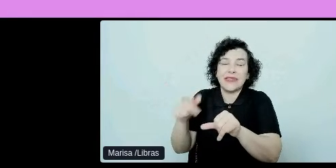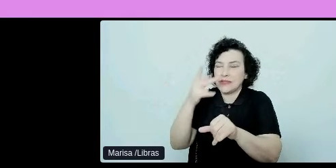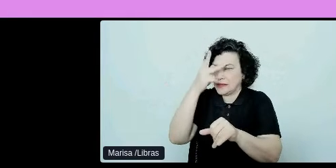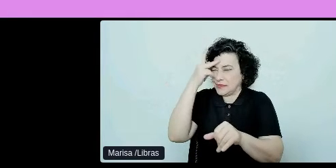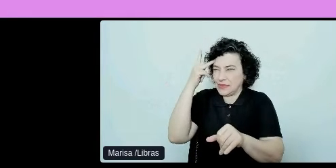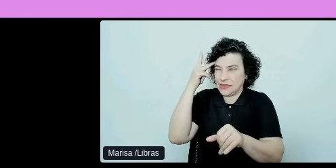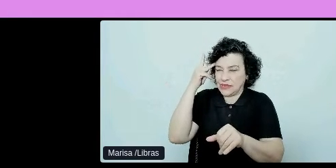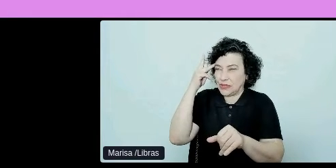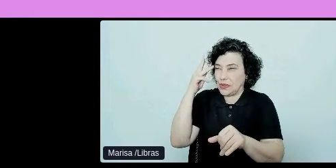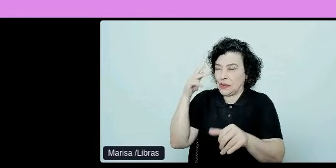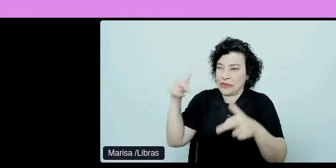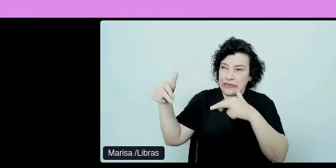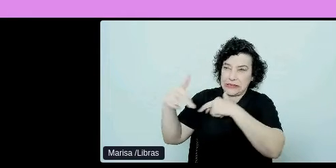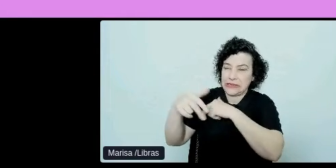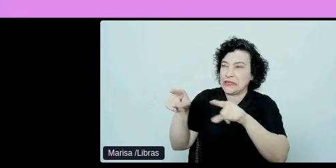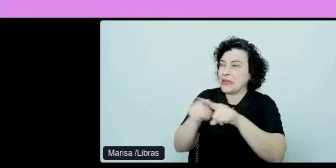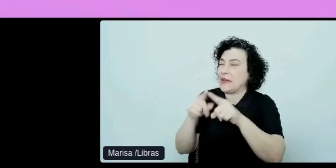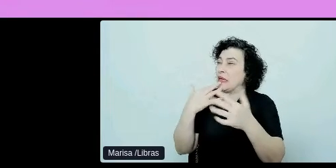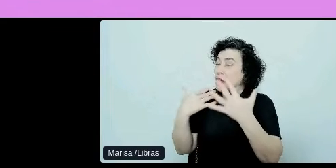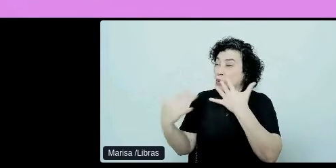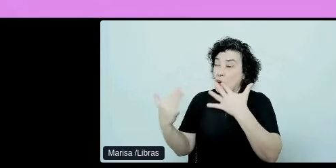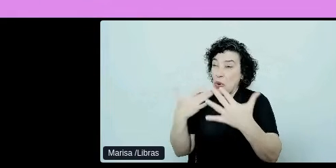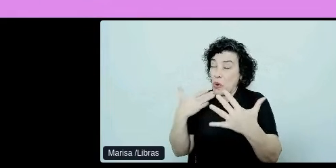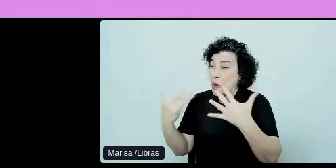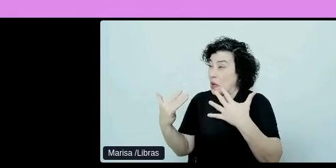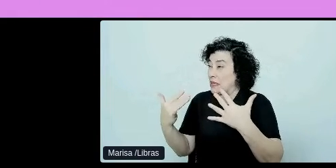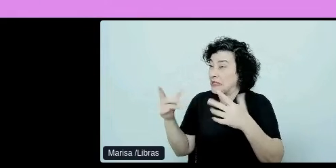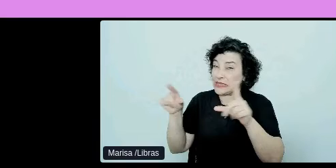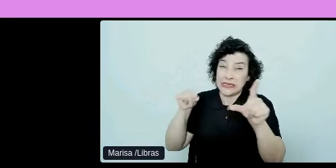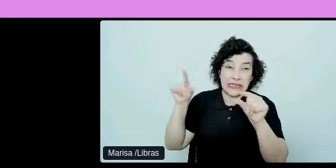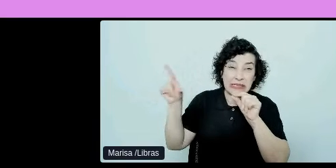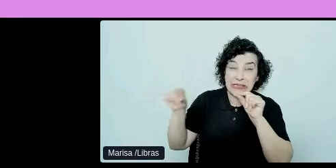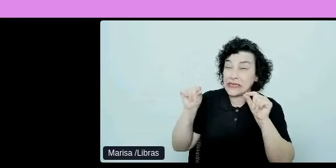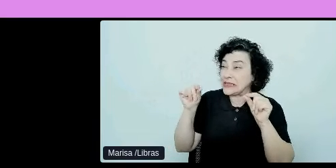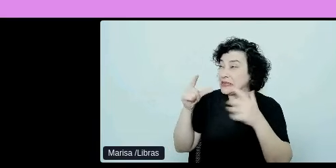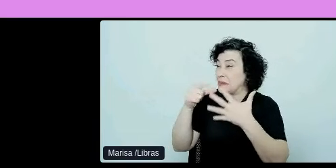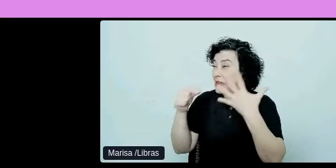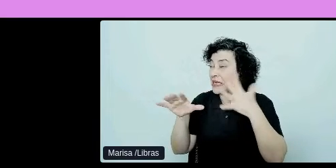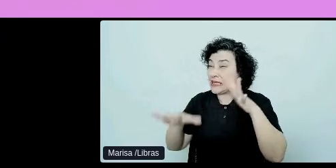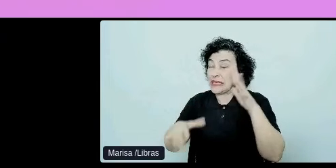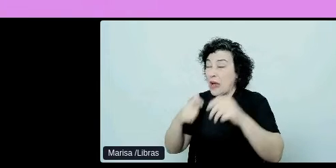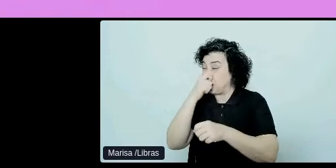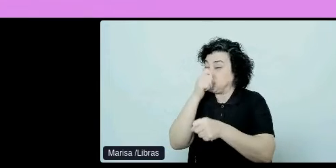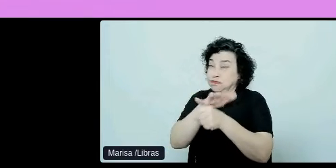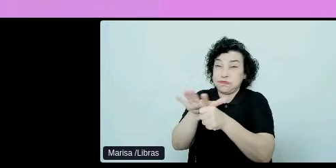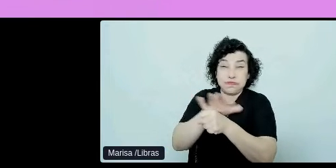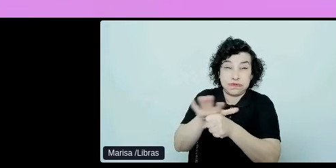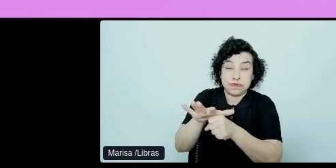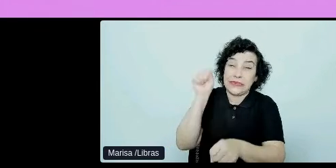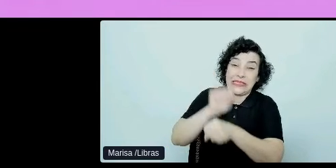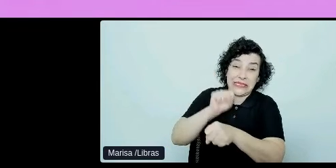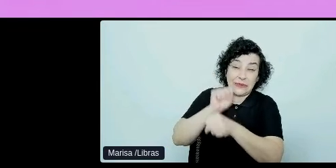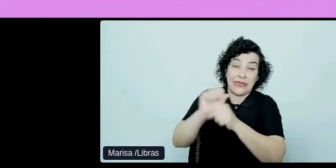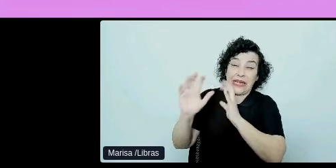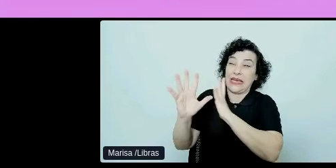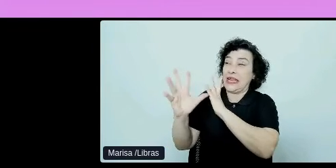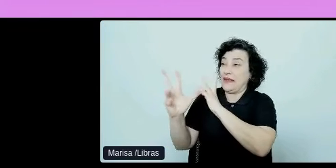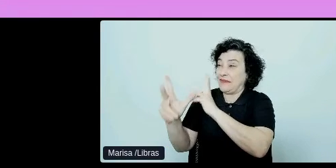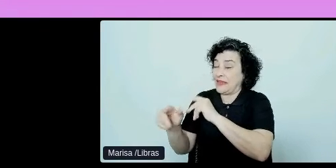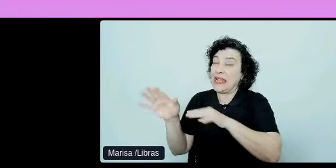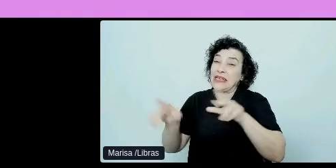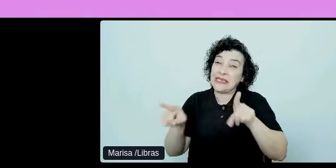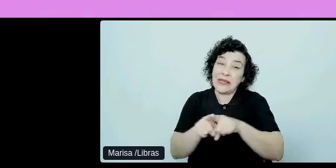nas prateleiras, muitas opções, muita coisa para pensar. Às vezes está cheio, às vezes tem que esperar na fila, porque mesmo na fila preferencial tem muita